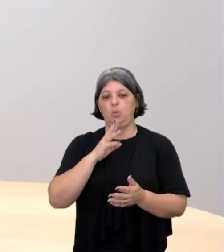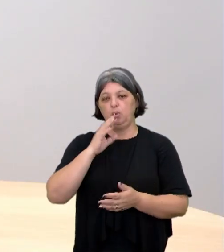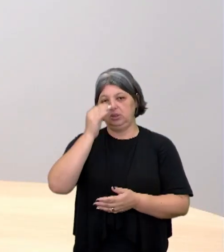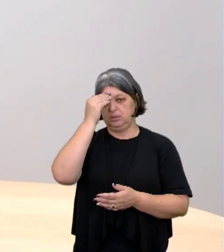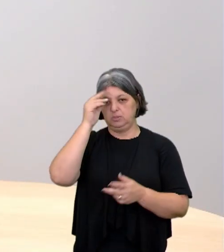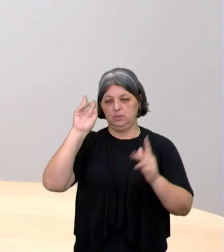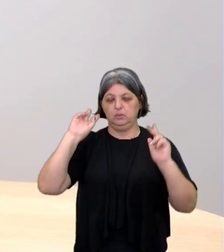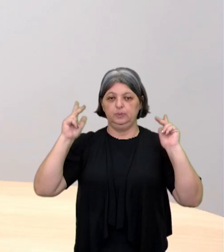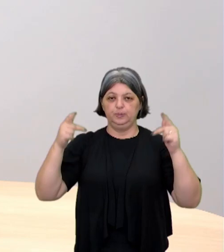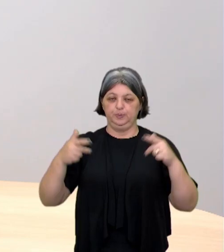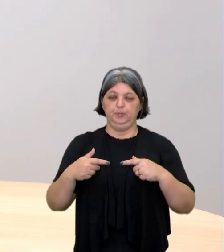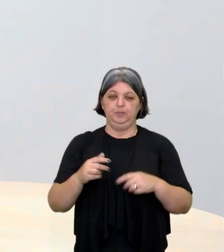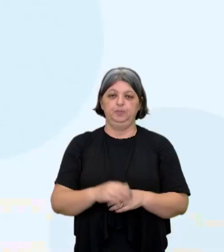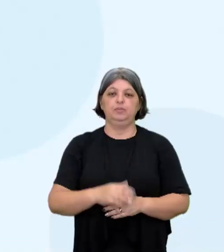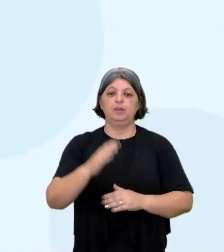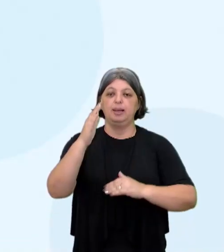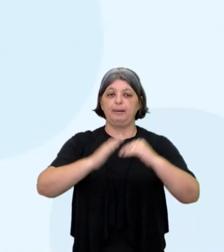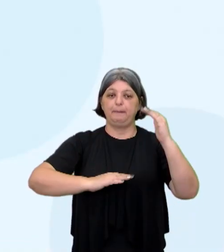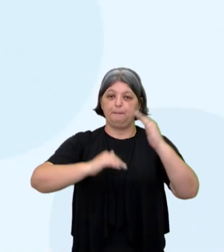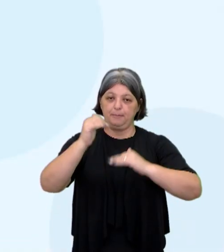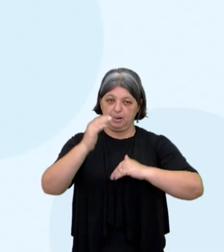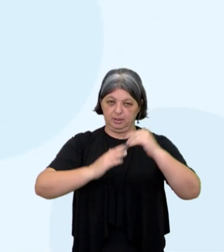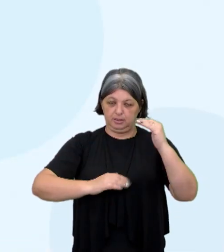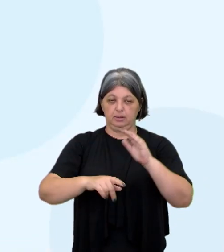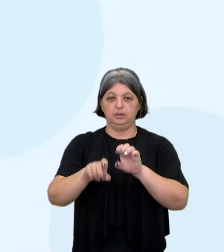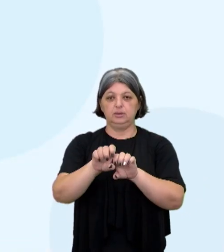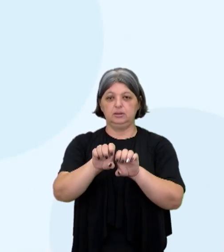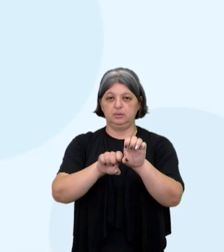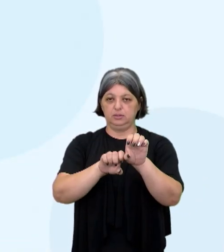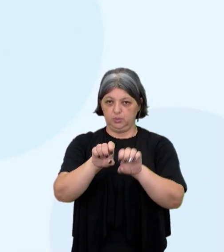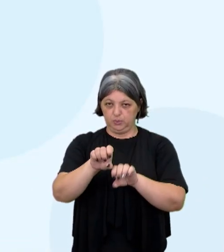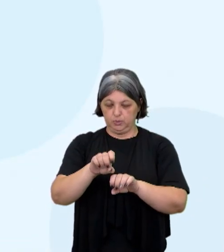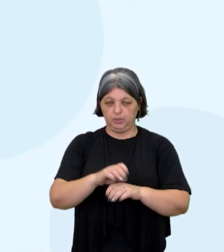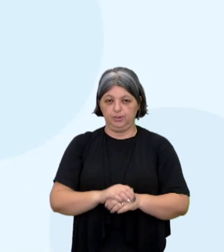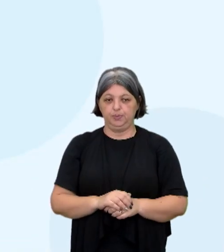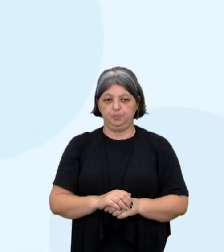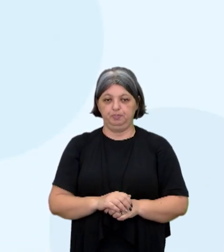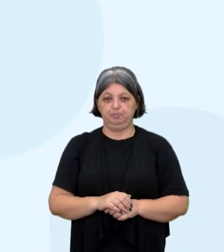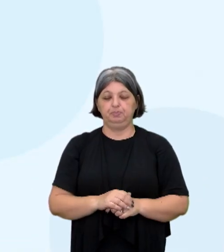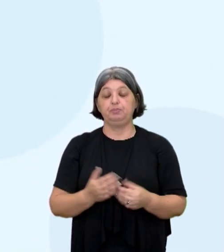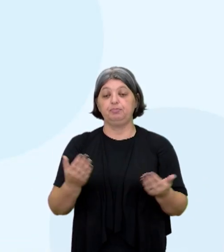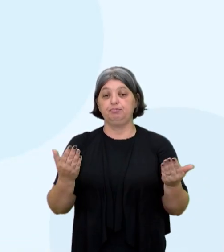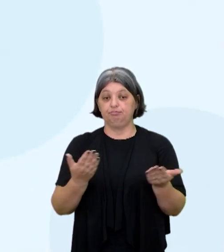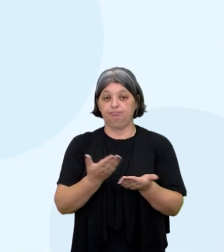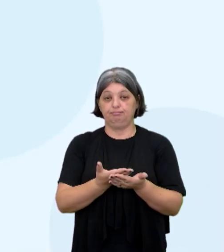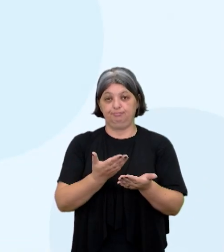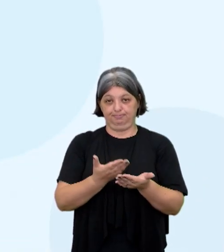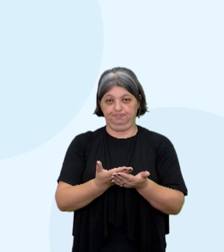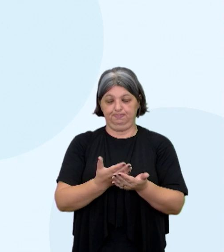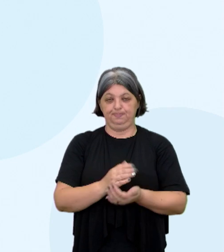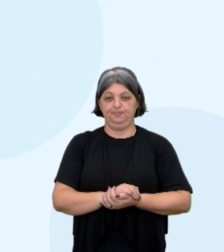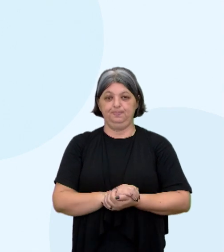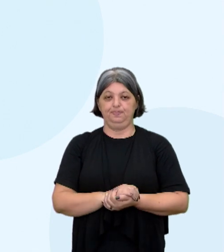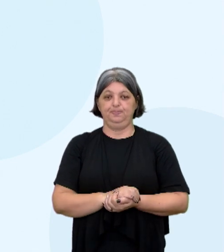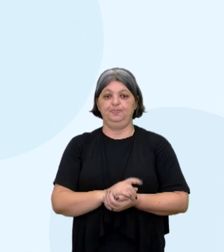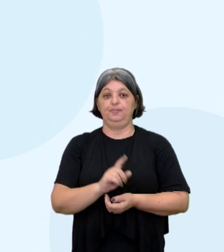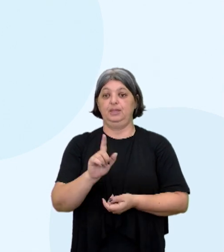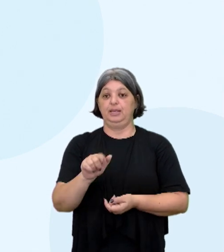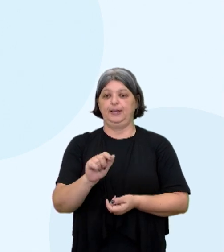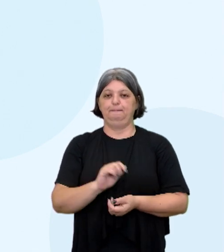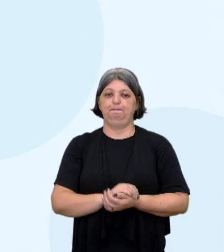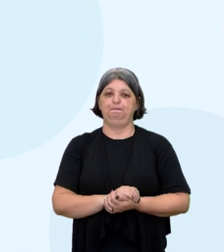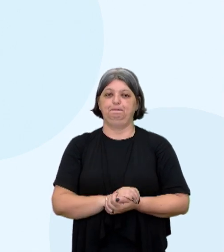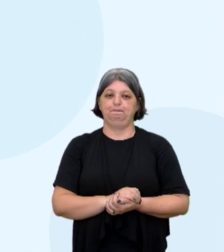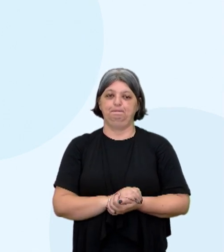certo? E a habilidade de eixo estruturante também, que a gente vai trabalhar aqui na nossa aula de hoje, é a